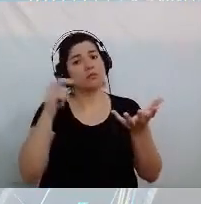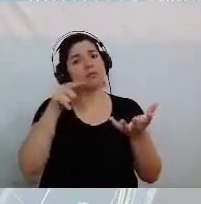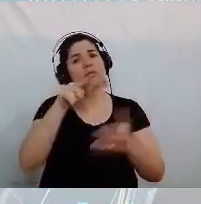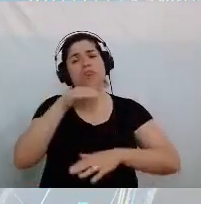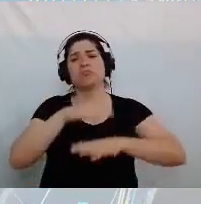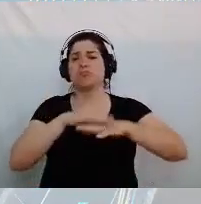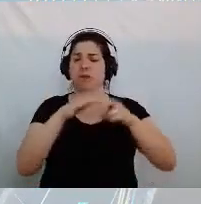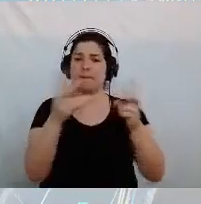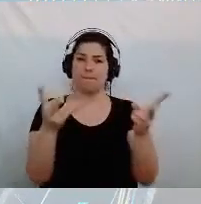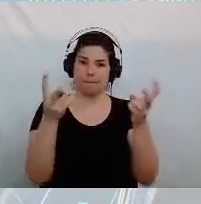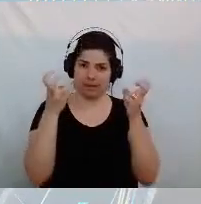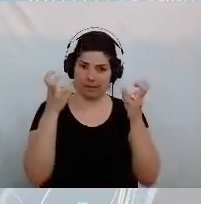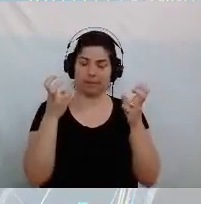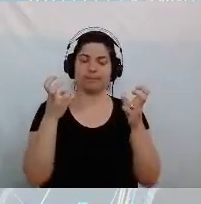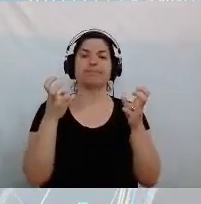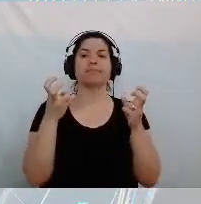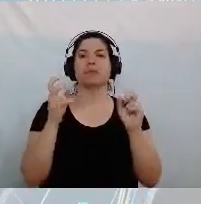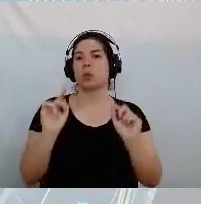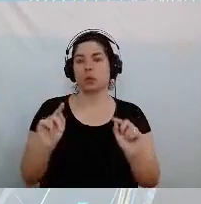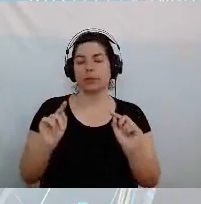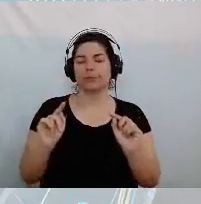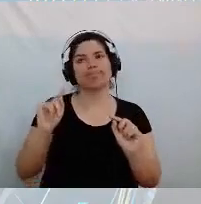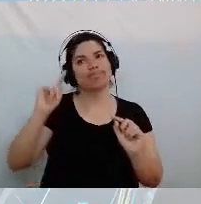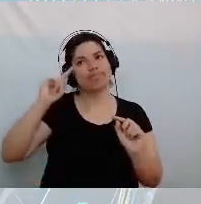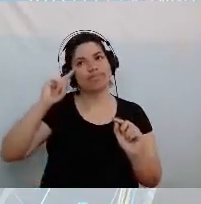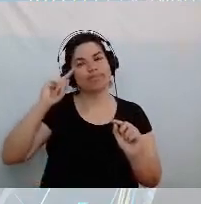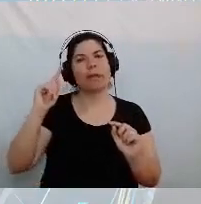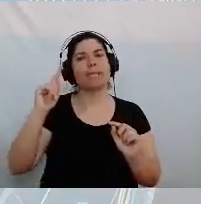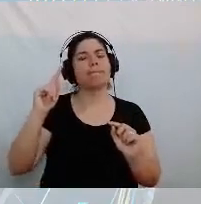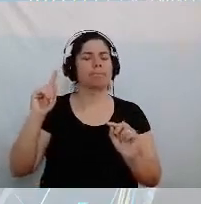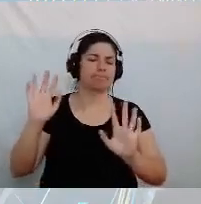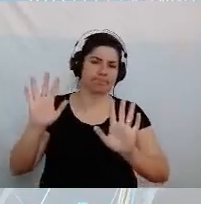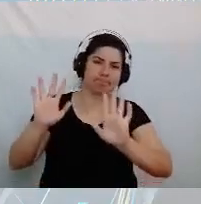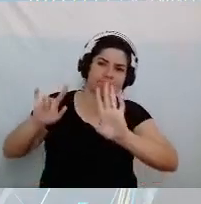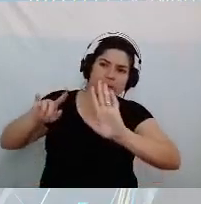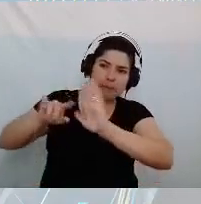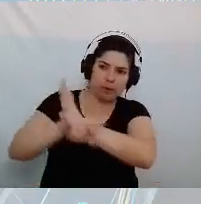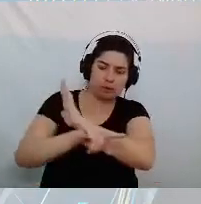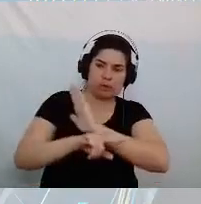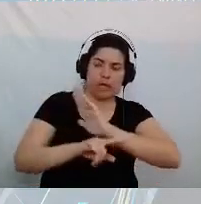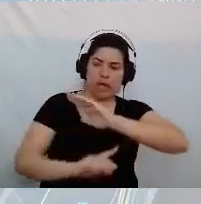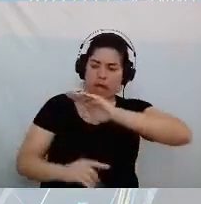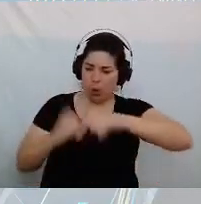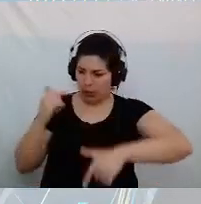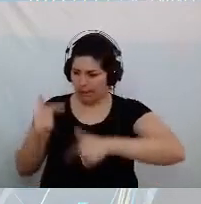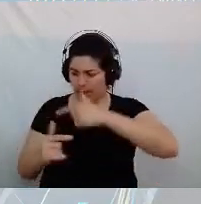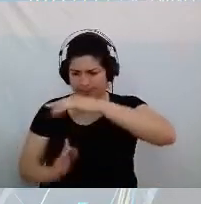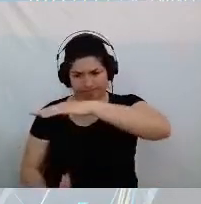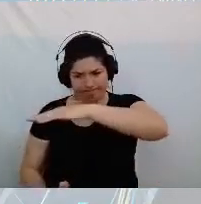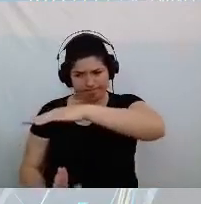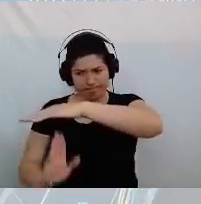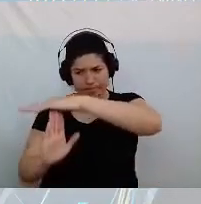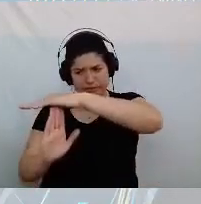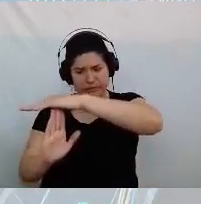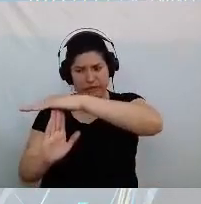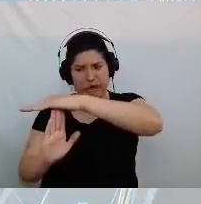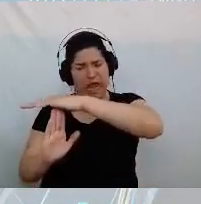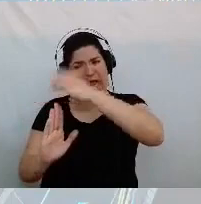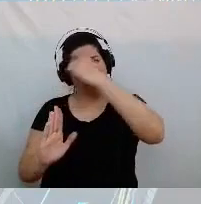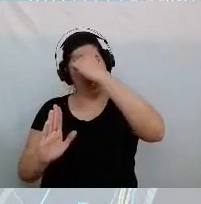que do outro lado a pergunta é o que que nós vamos estar deixando de fazer para poder fazer isso que você tá